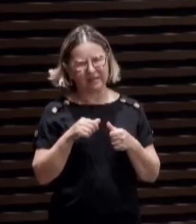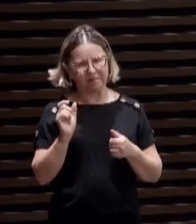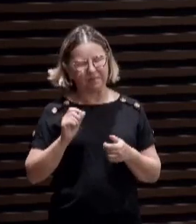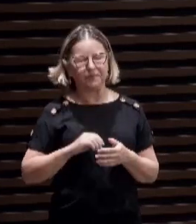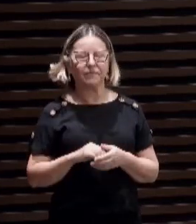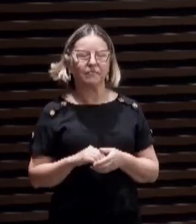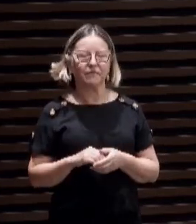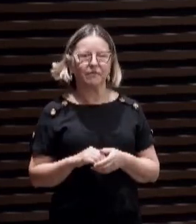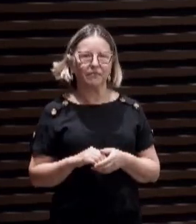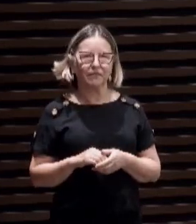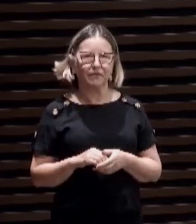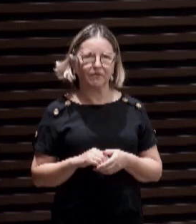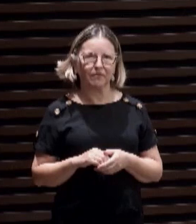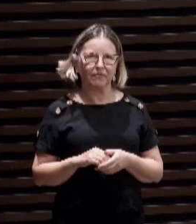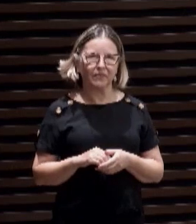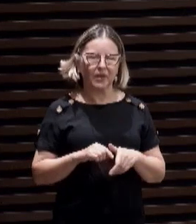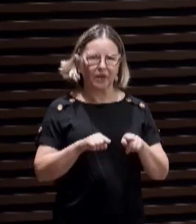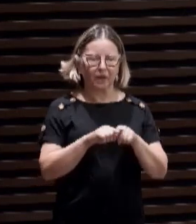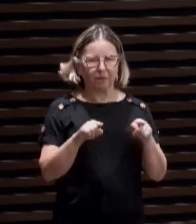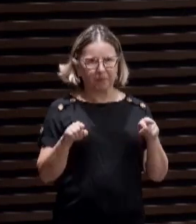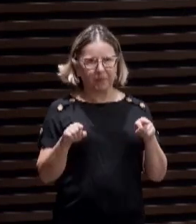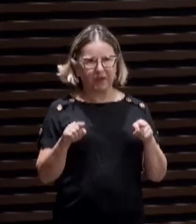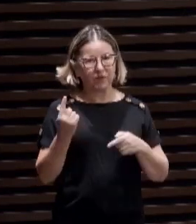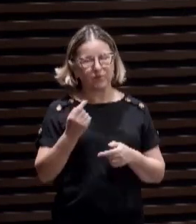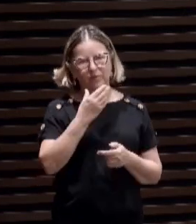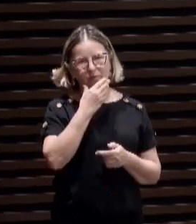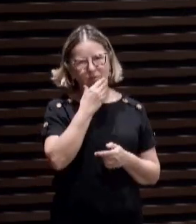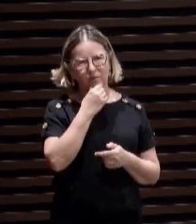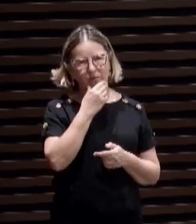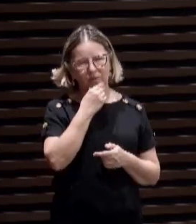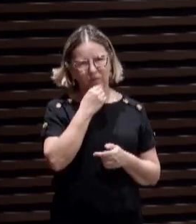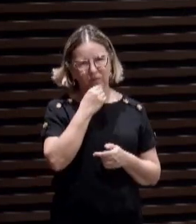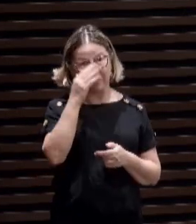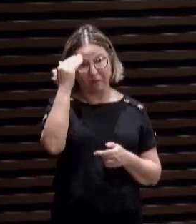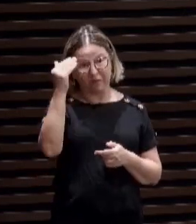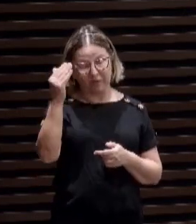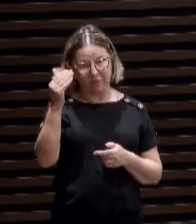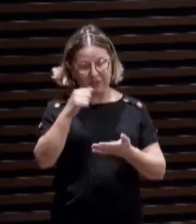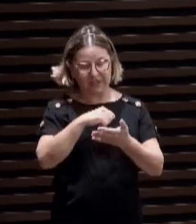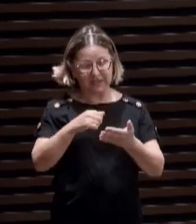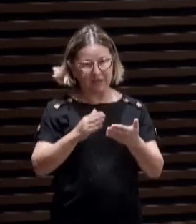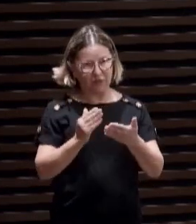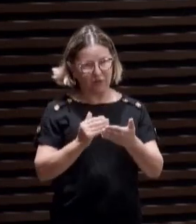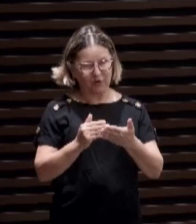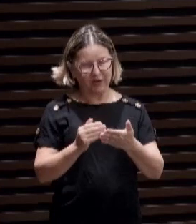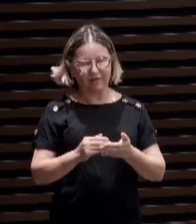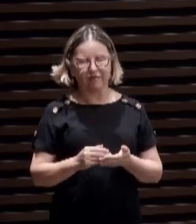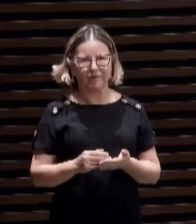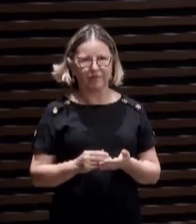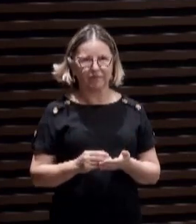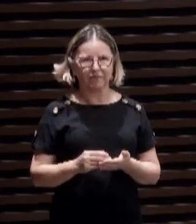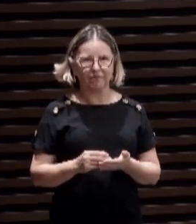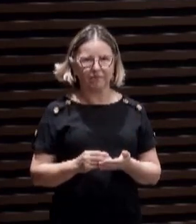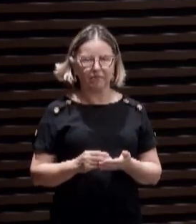homem, o Zygmunt Bauman, em seu livro com o mesmo título, ele viveu de 1925